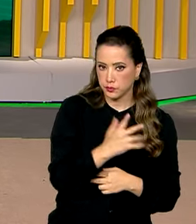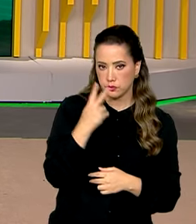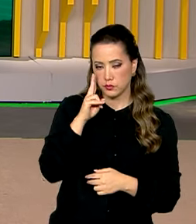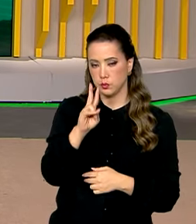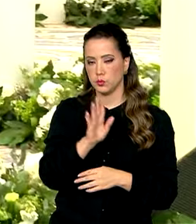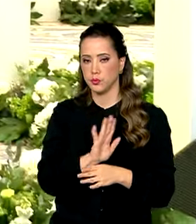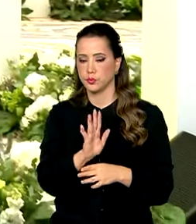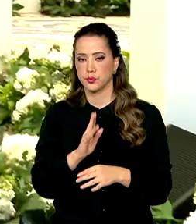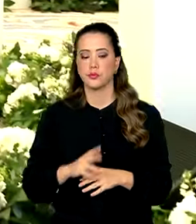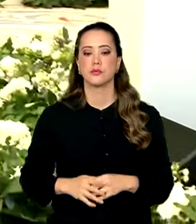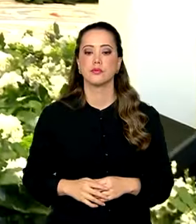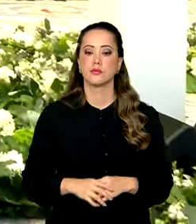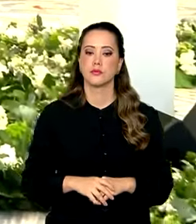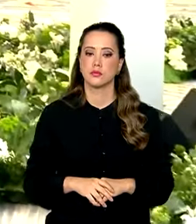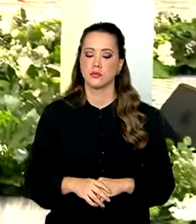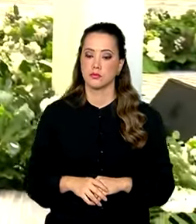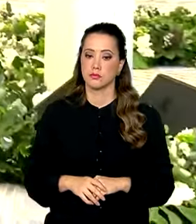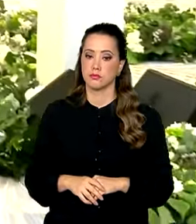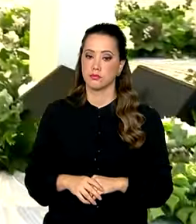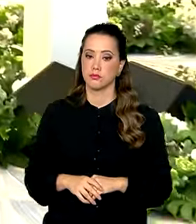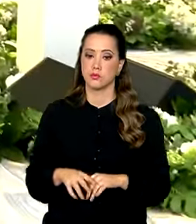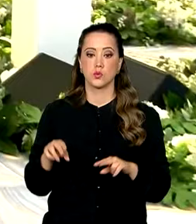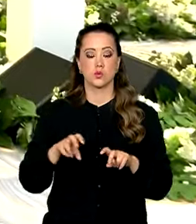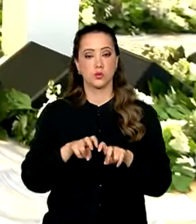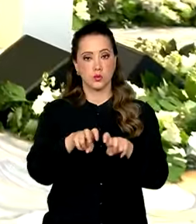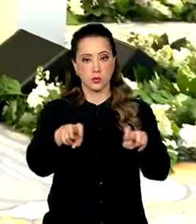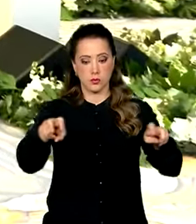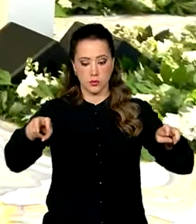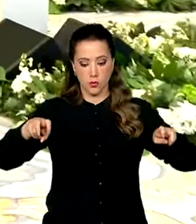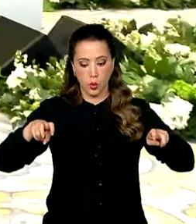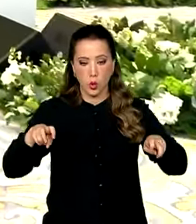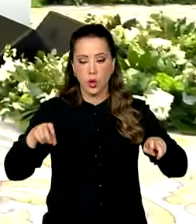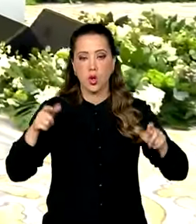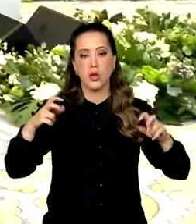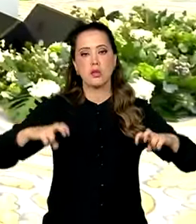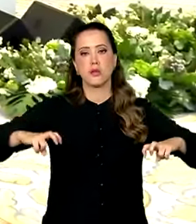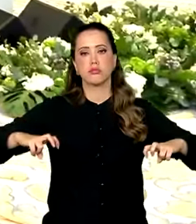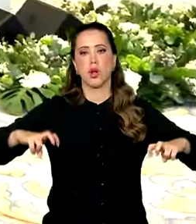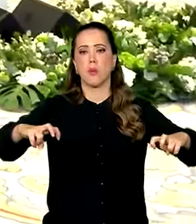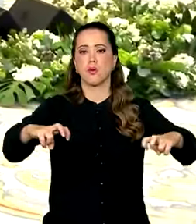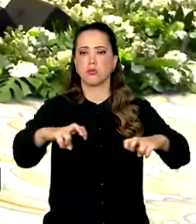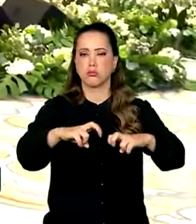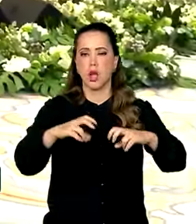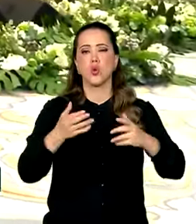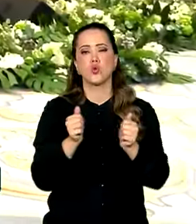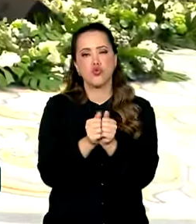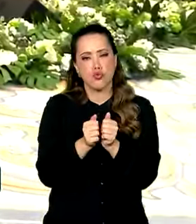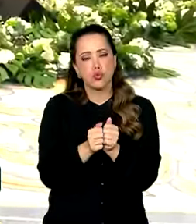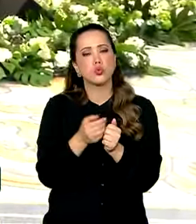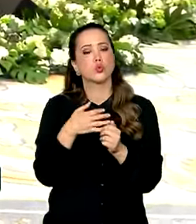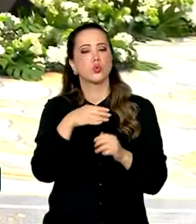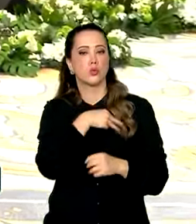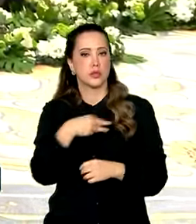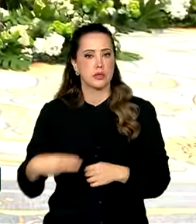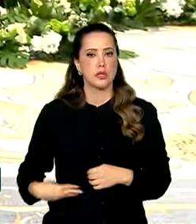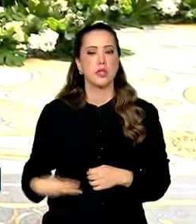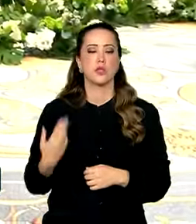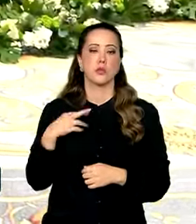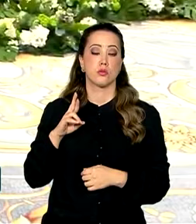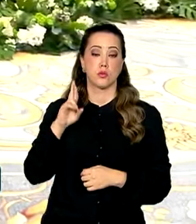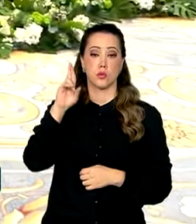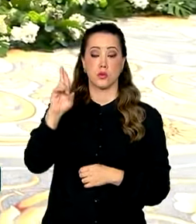Gonçalves. A mesa redonda Brasil-Arábia Saudita reuniu ministros, autoridades e